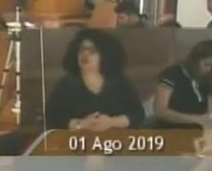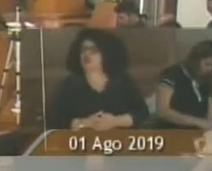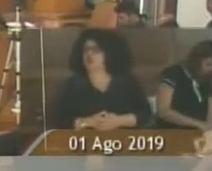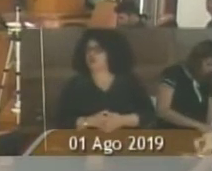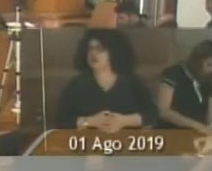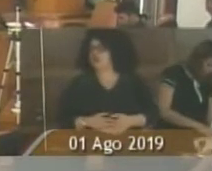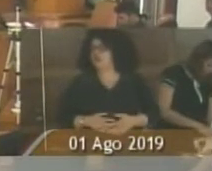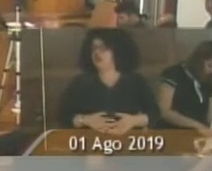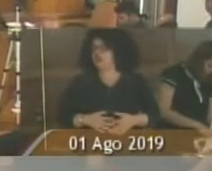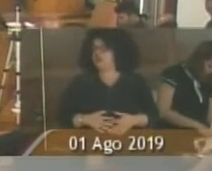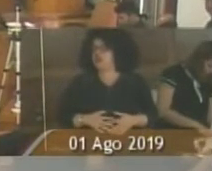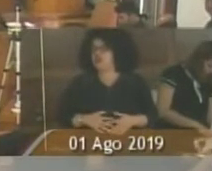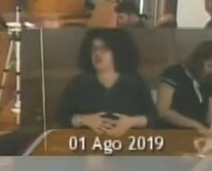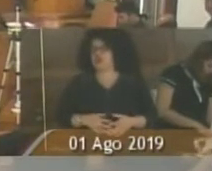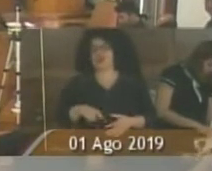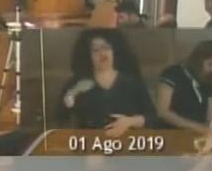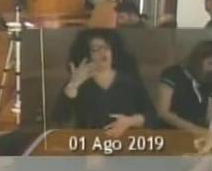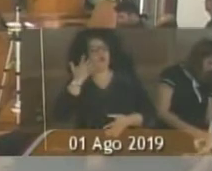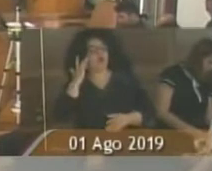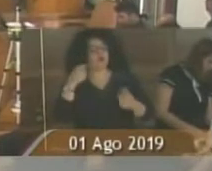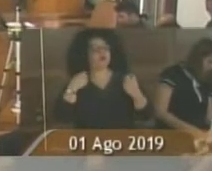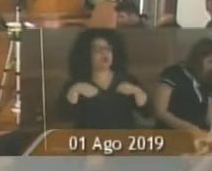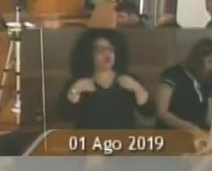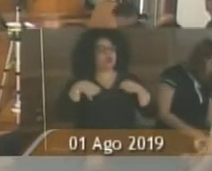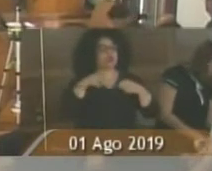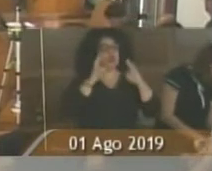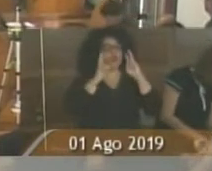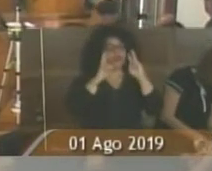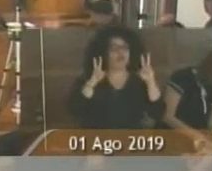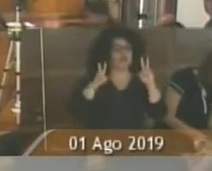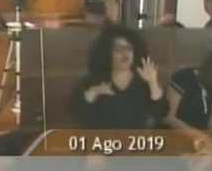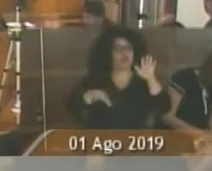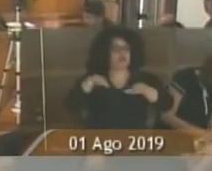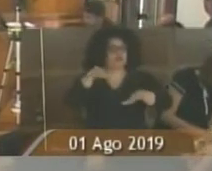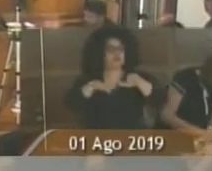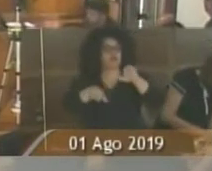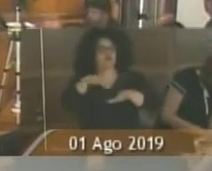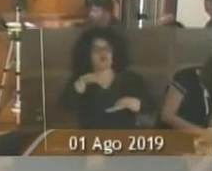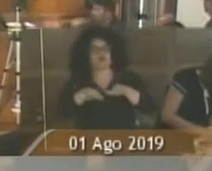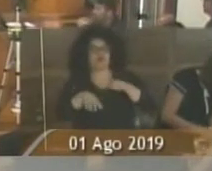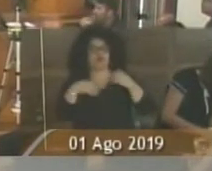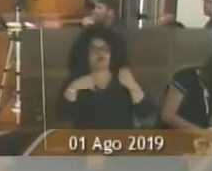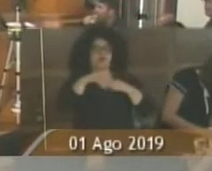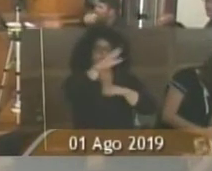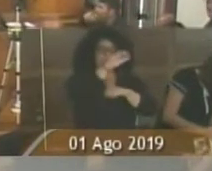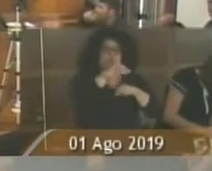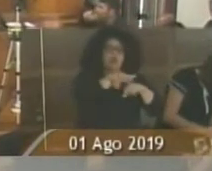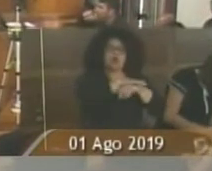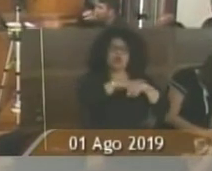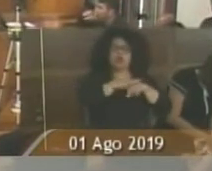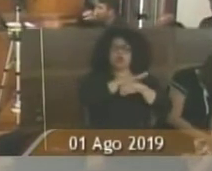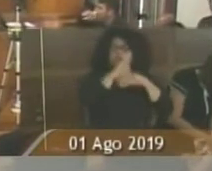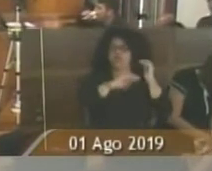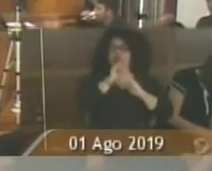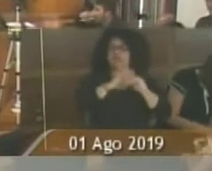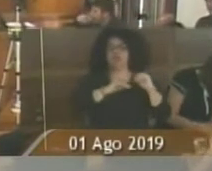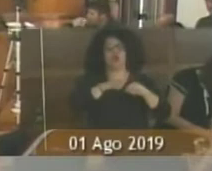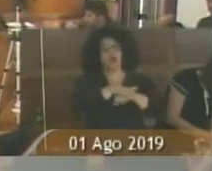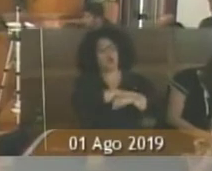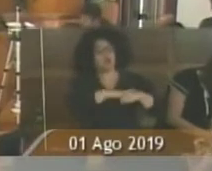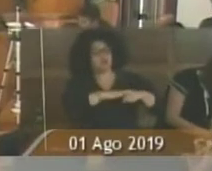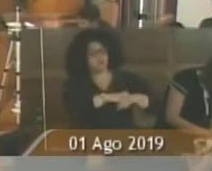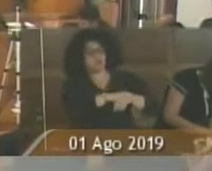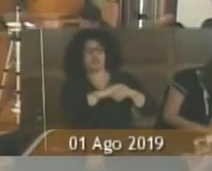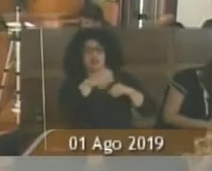Eu acho que tem que flexibilizar a fiscalização. Tem que chamar o morador para conversar. O morador fez uma cava. Eu acho